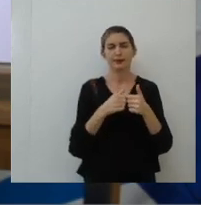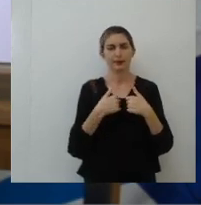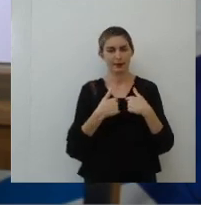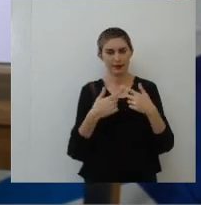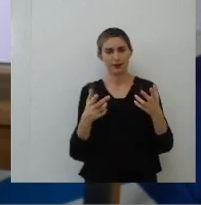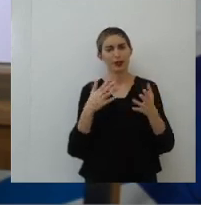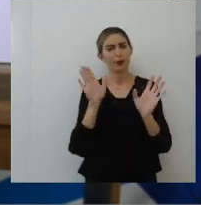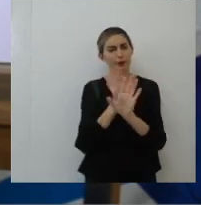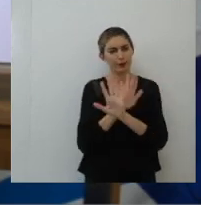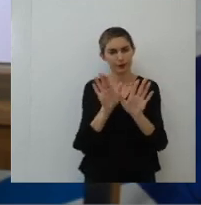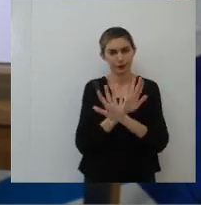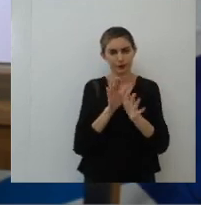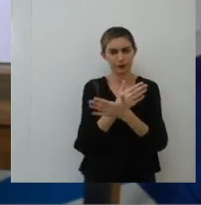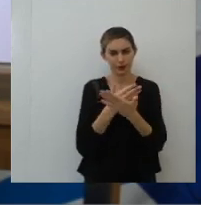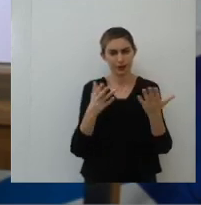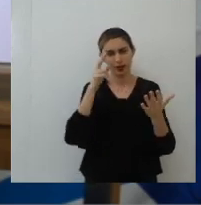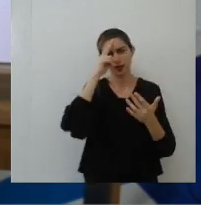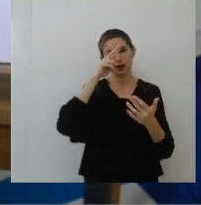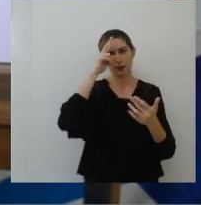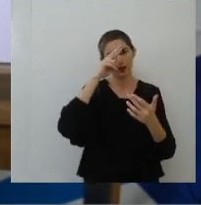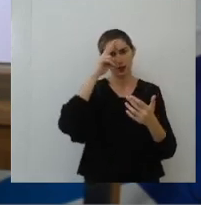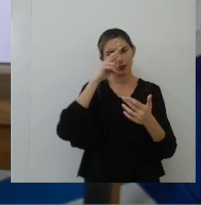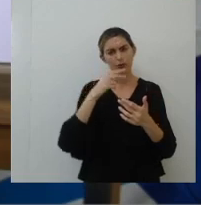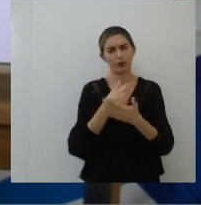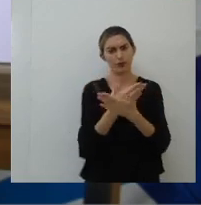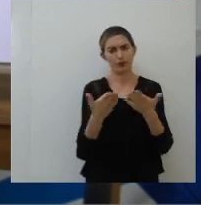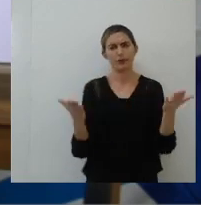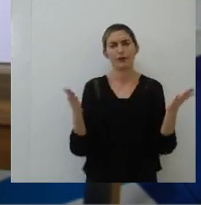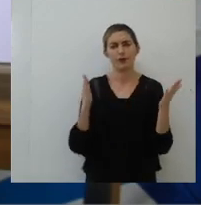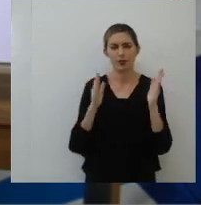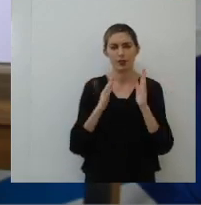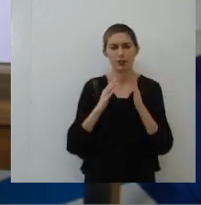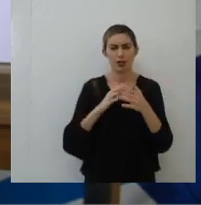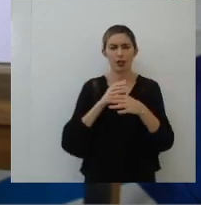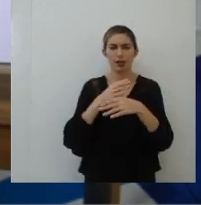amores, eu quero me despedir de vocês. Lembrando, para vocês entrarem no